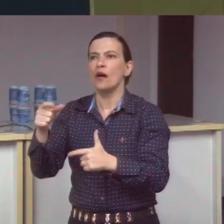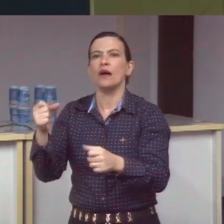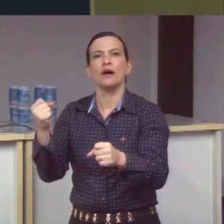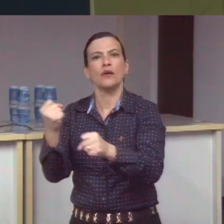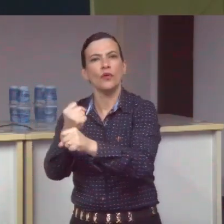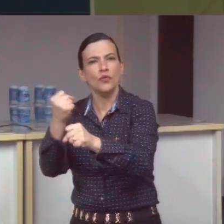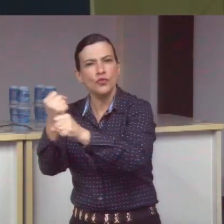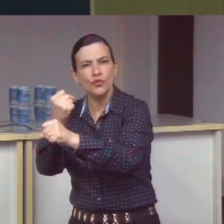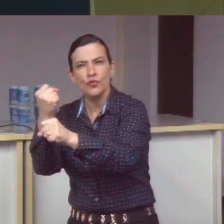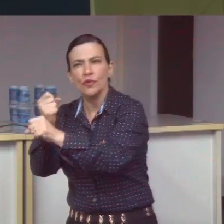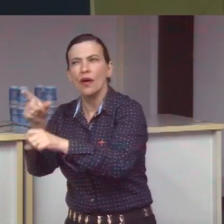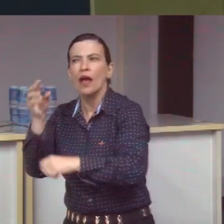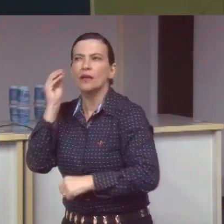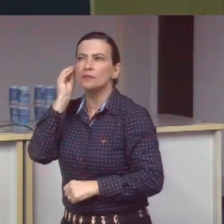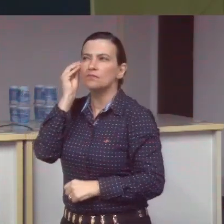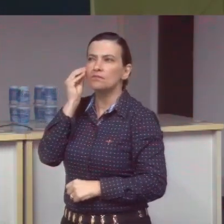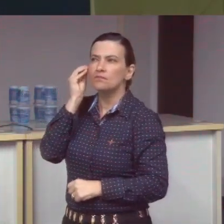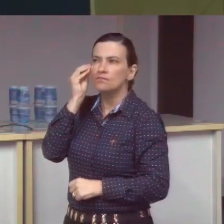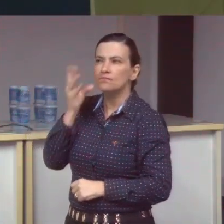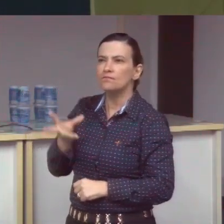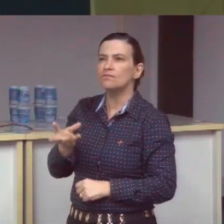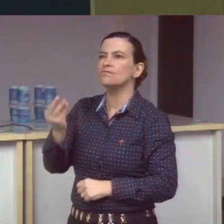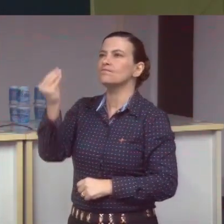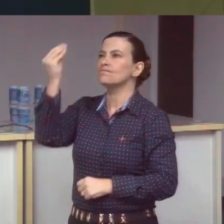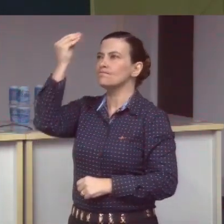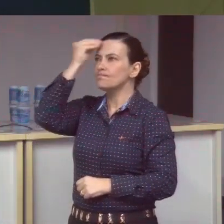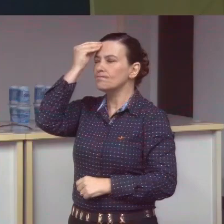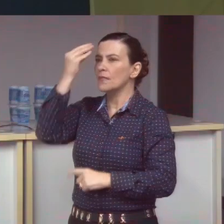experiência e crescer com ela. Né?